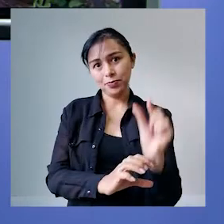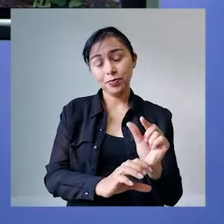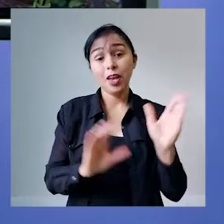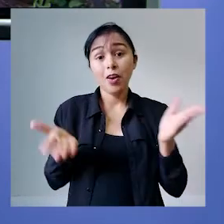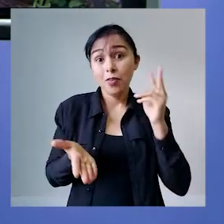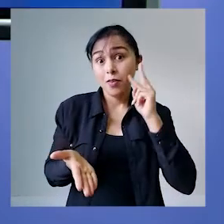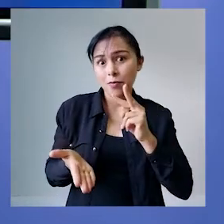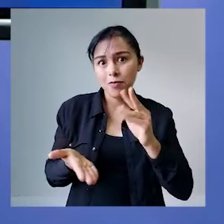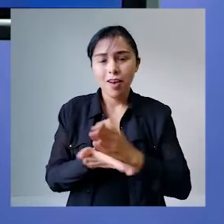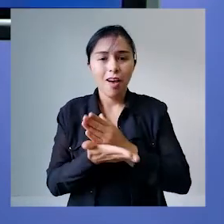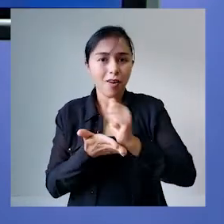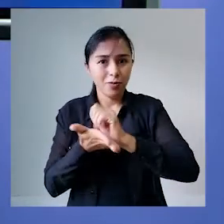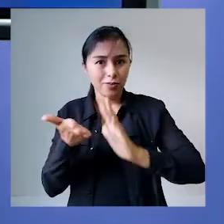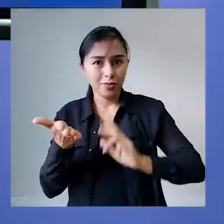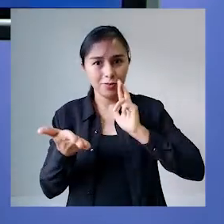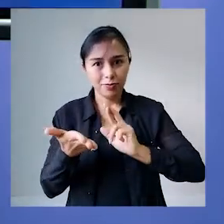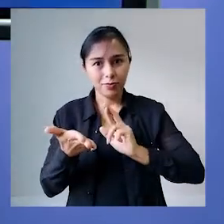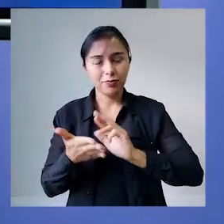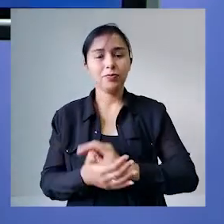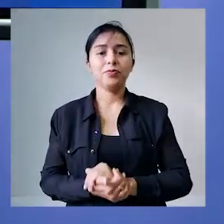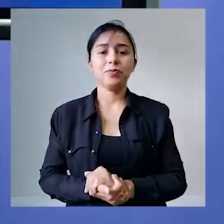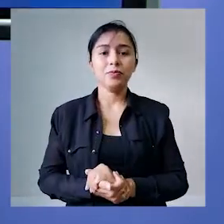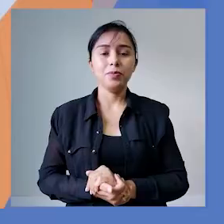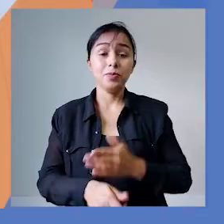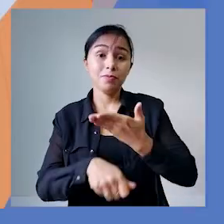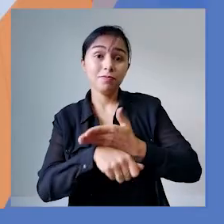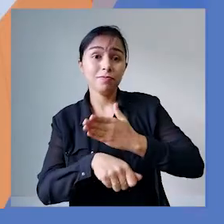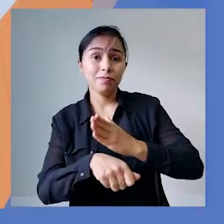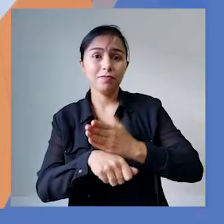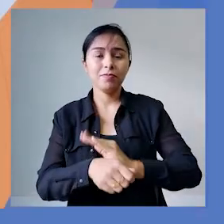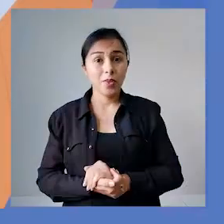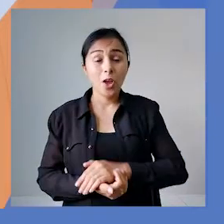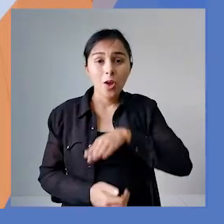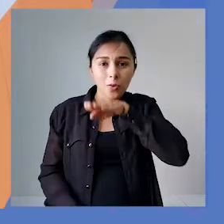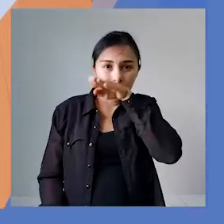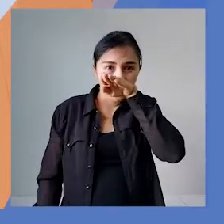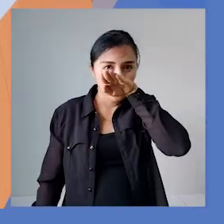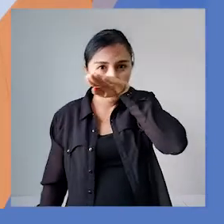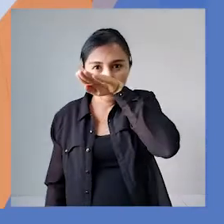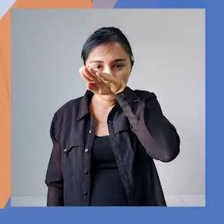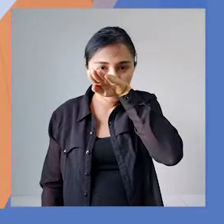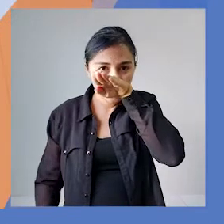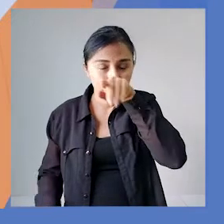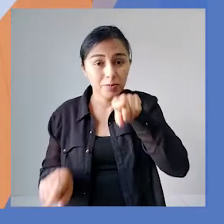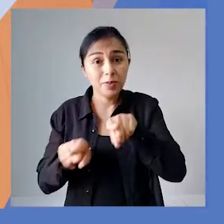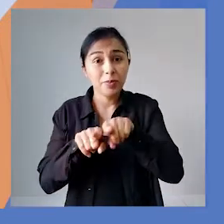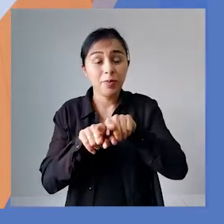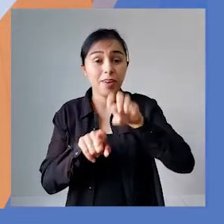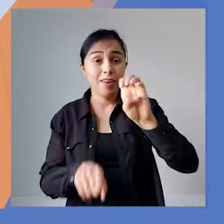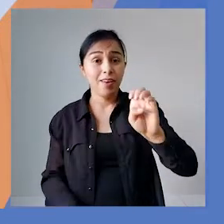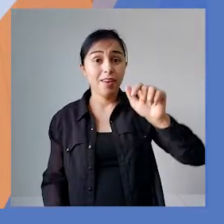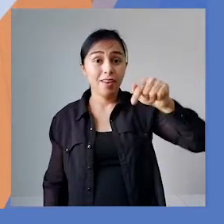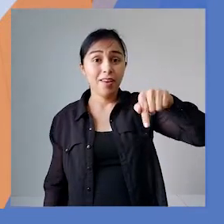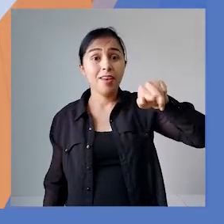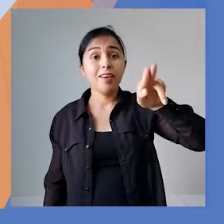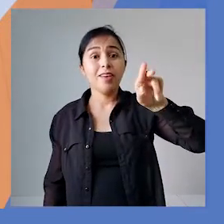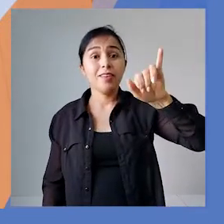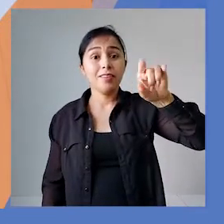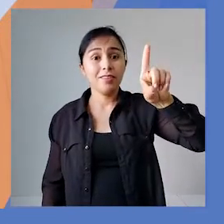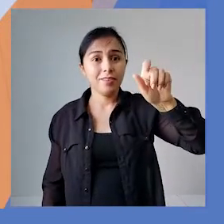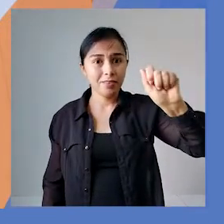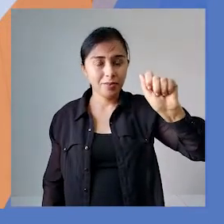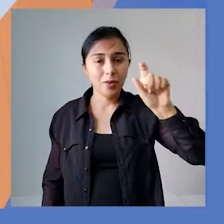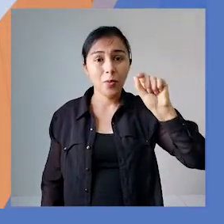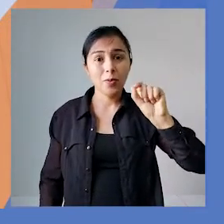conteúdo? Vamos praticar. O ornitorrinco e a éctna são mamíferos primitivos